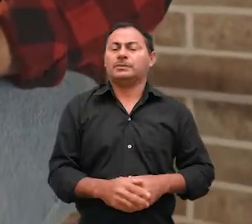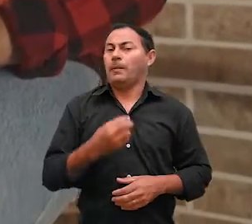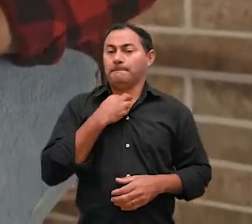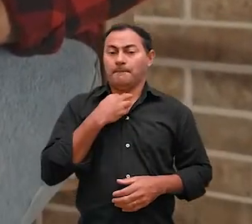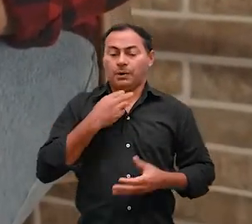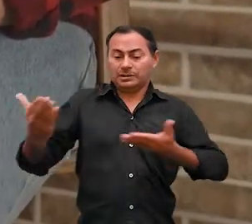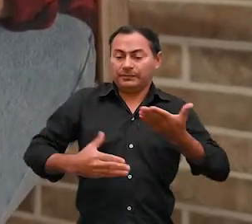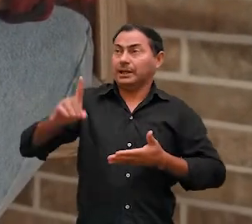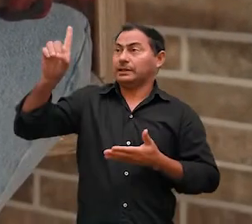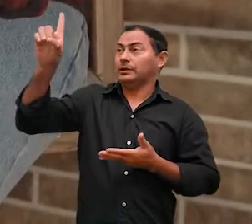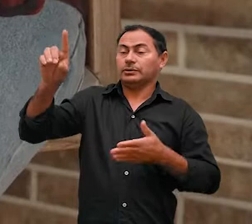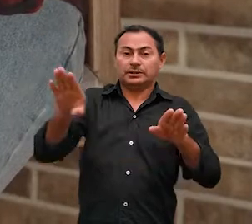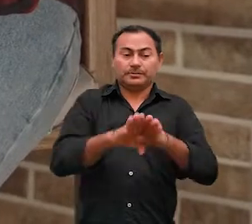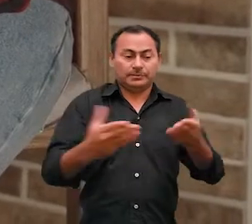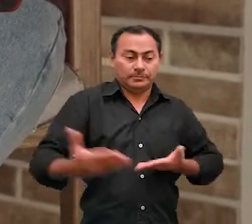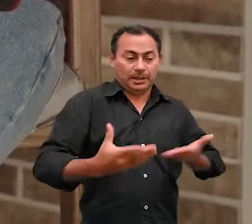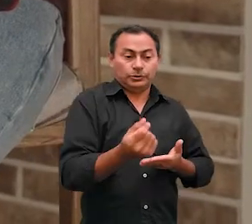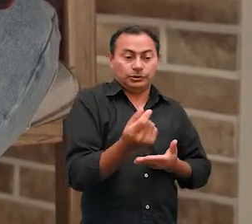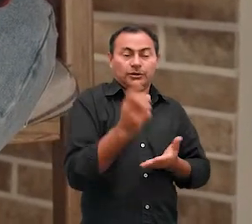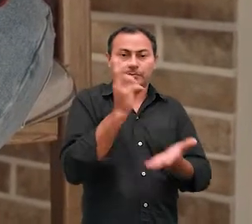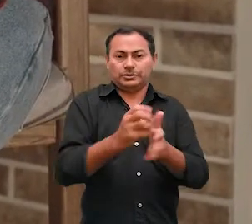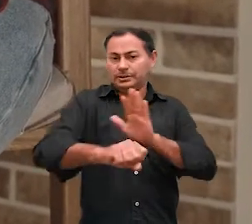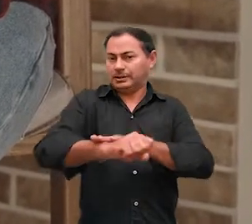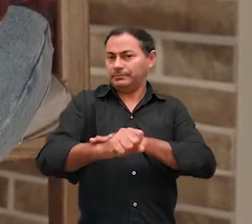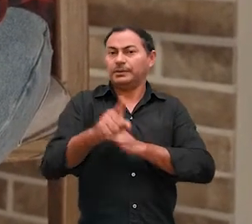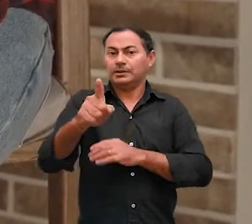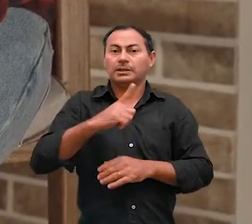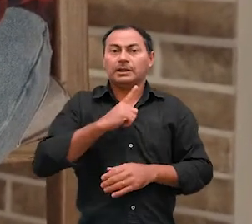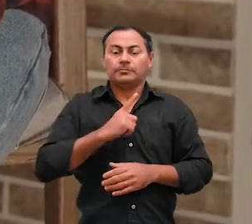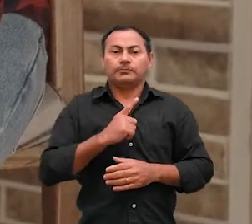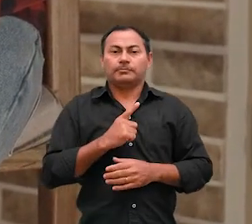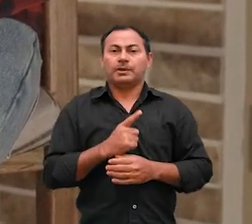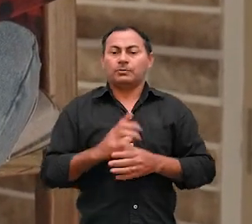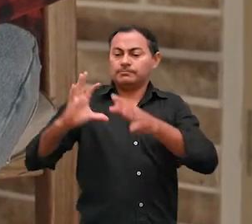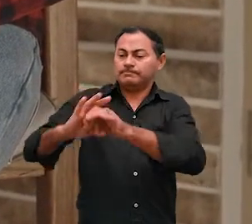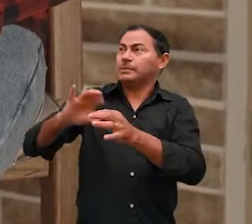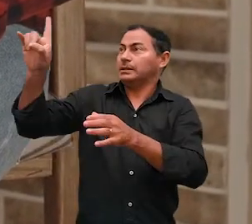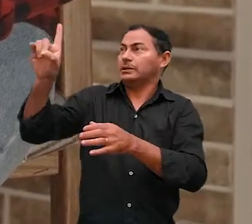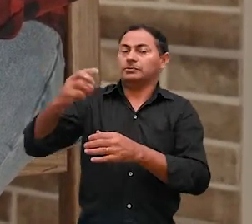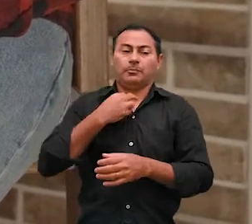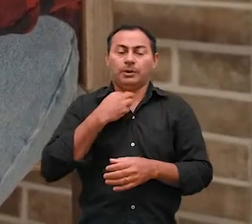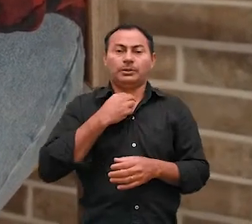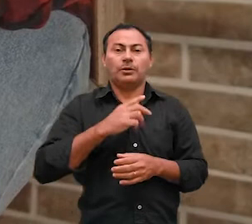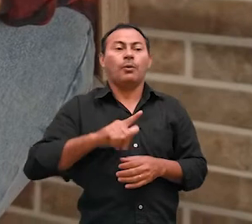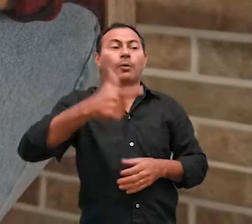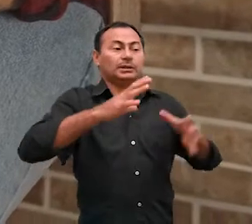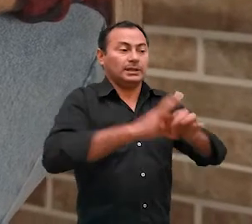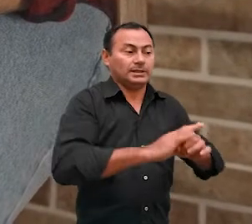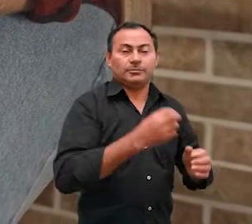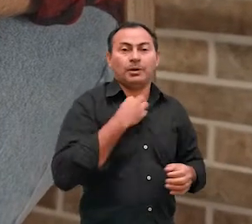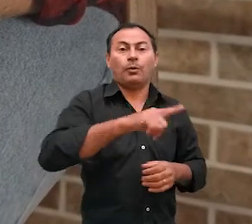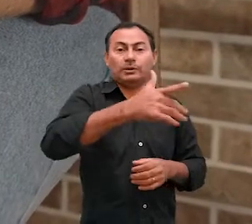você não pode servir a Deus e ao dinheiro ao mesmo tempo se você tem uma aliança com Deus não pode ter nenhuma outra